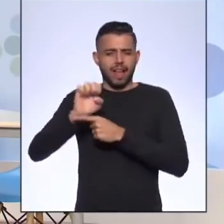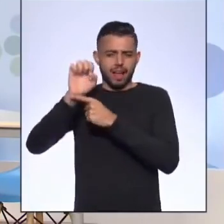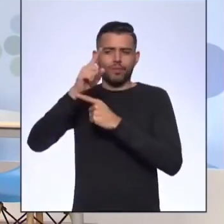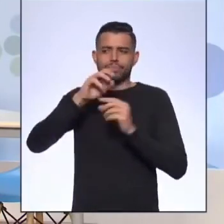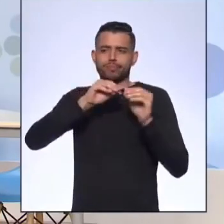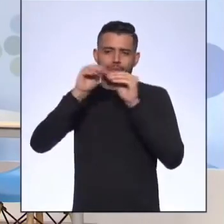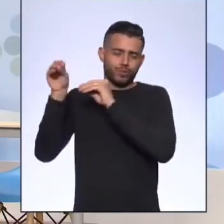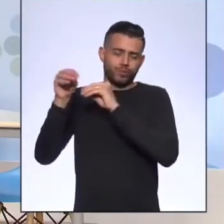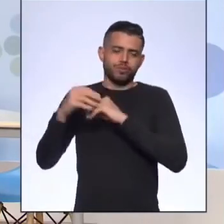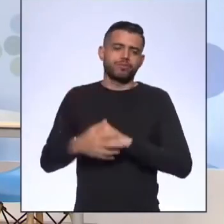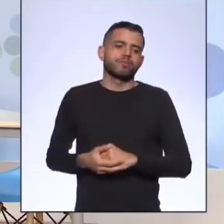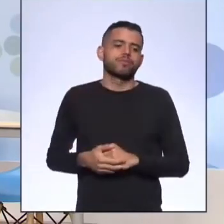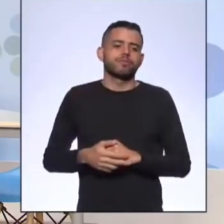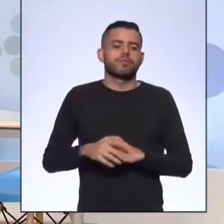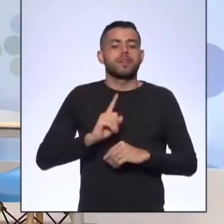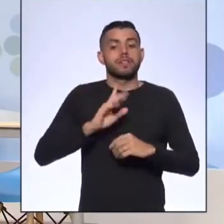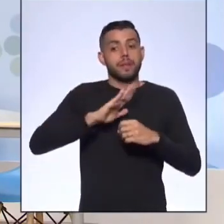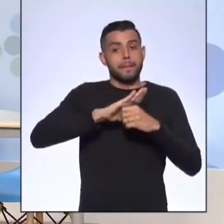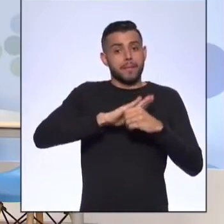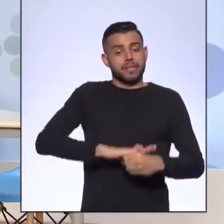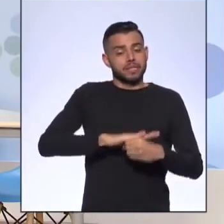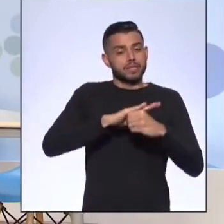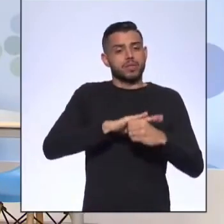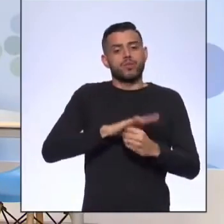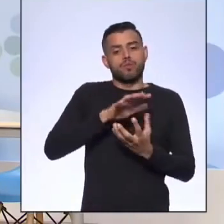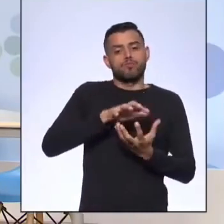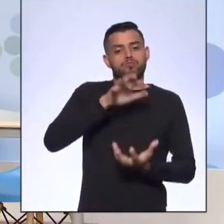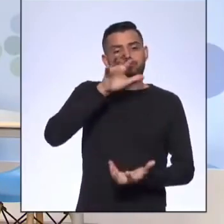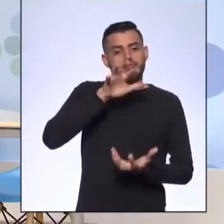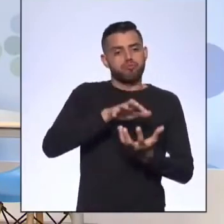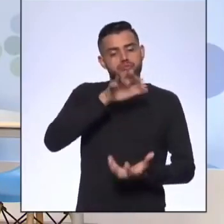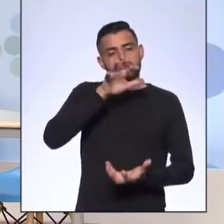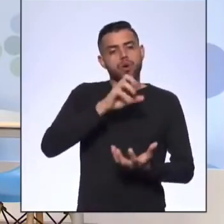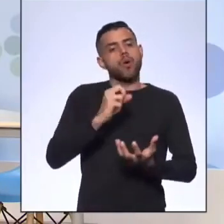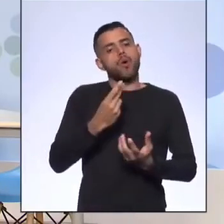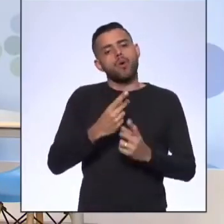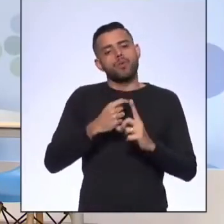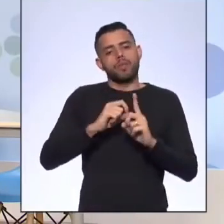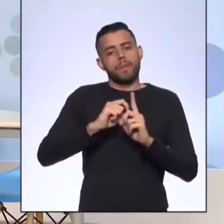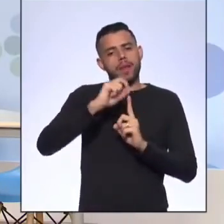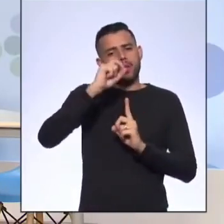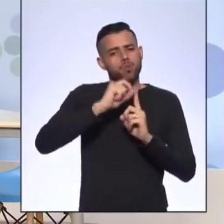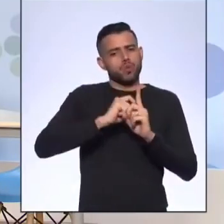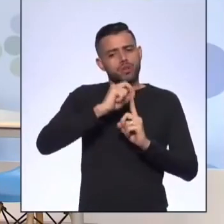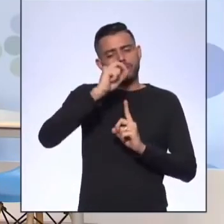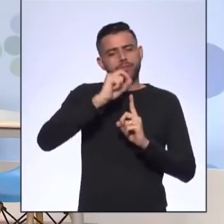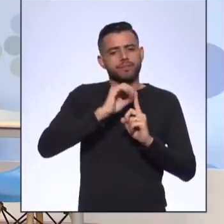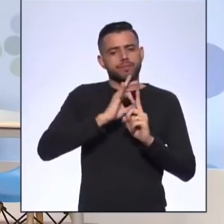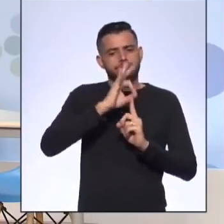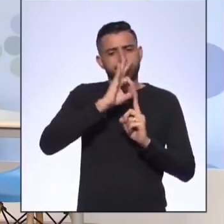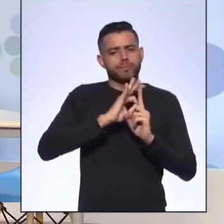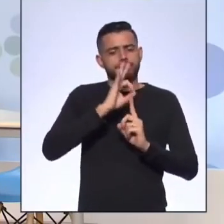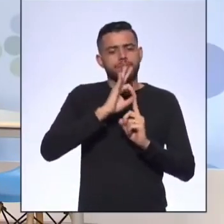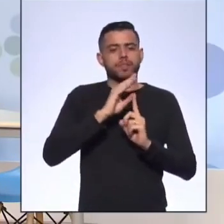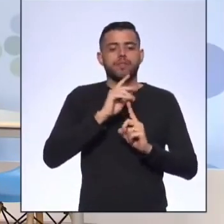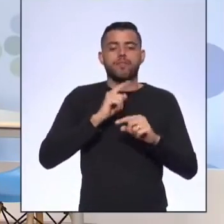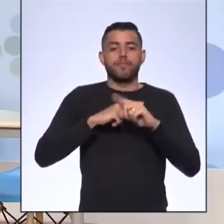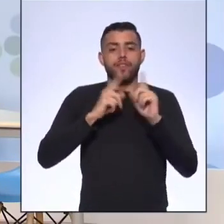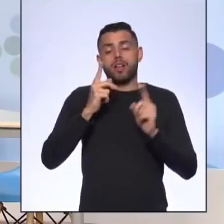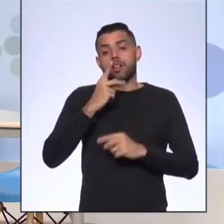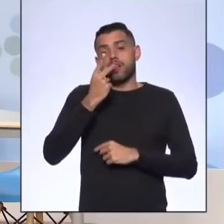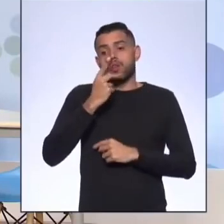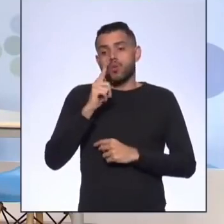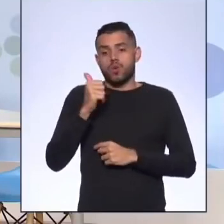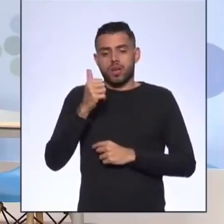uma dessas variáveis, variou a pressão, ou o volume, ou a temperatura, uma dessas três variáveis, aí a gente diz, olha, o gás mudou de